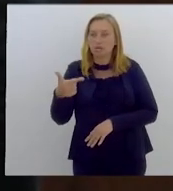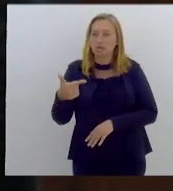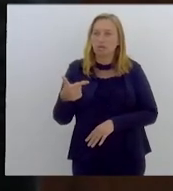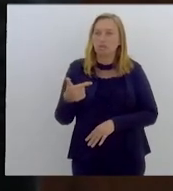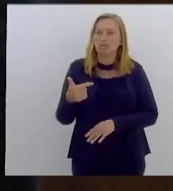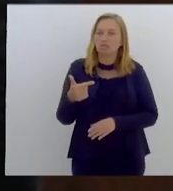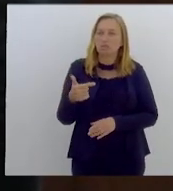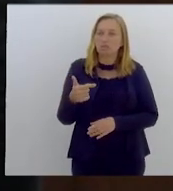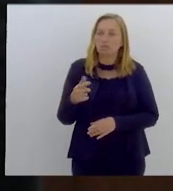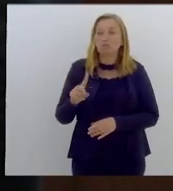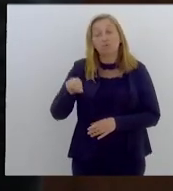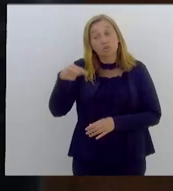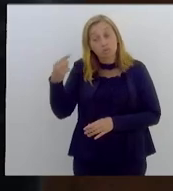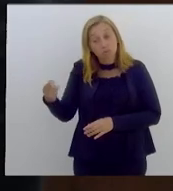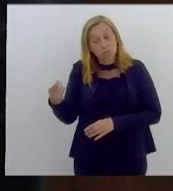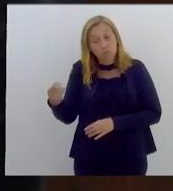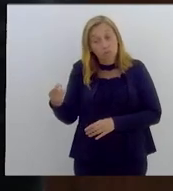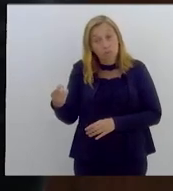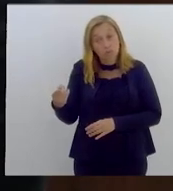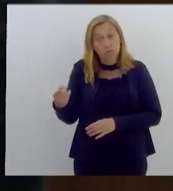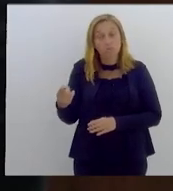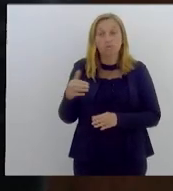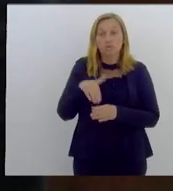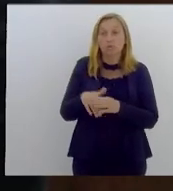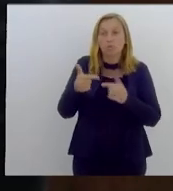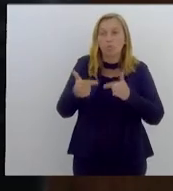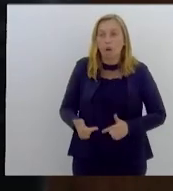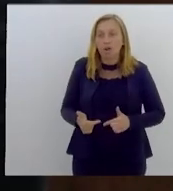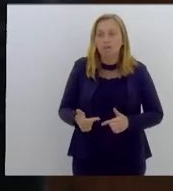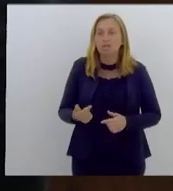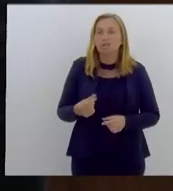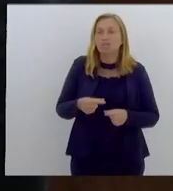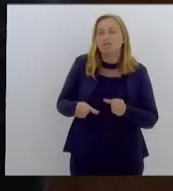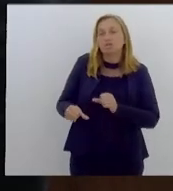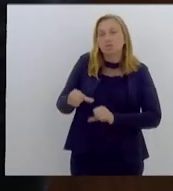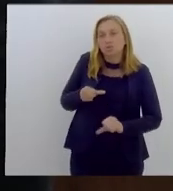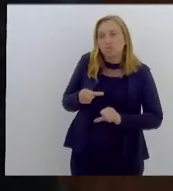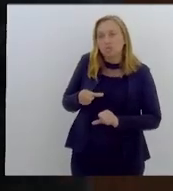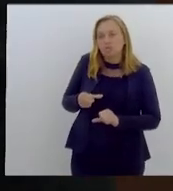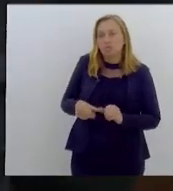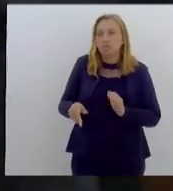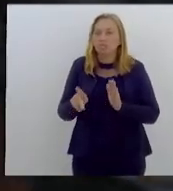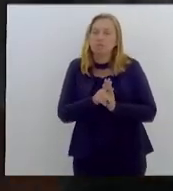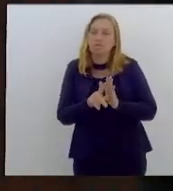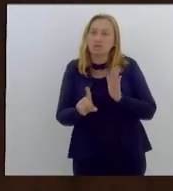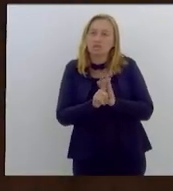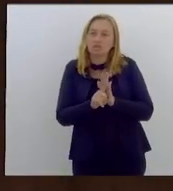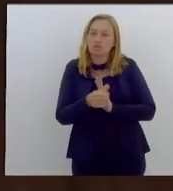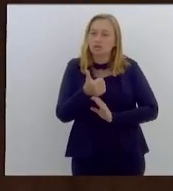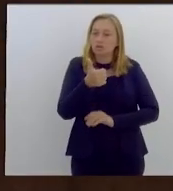e consignar os demais na abstenção, mas contrário ao projeto de lei